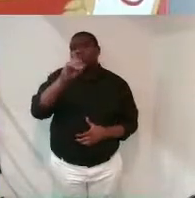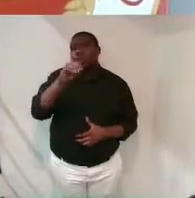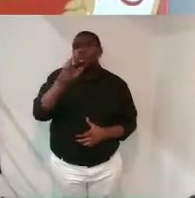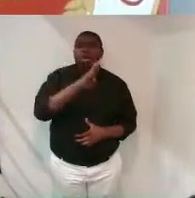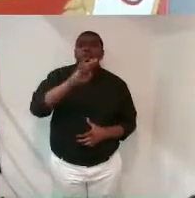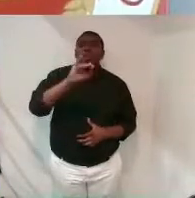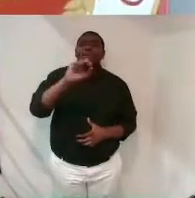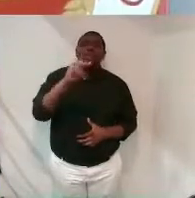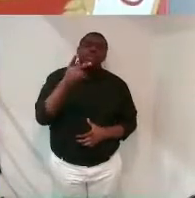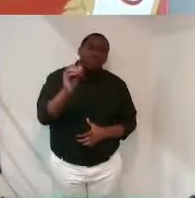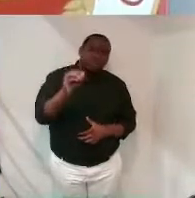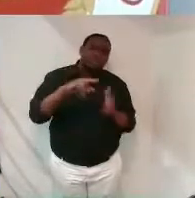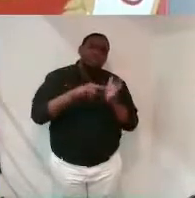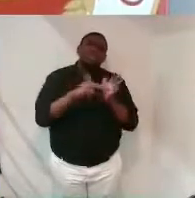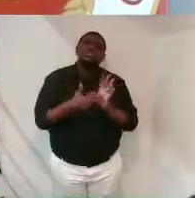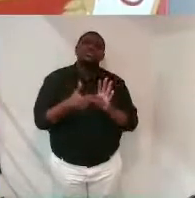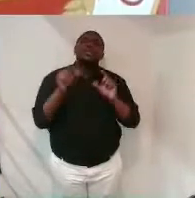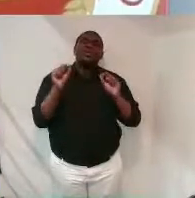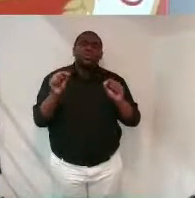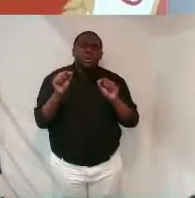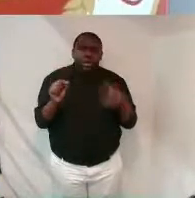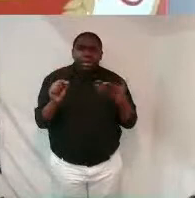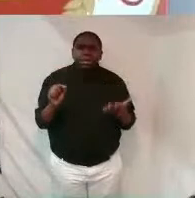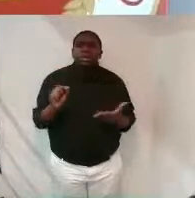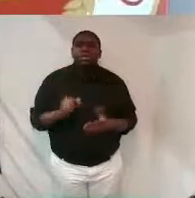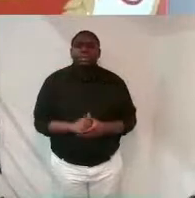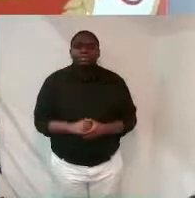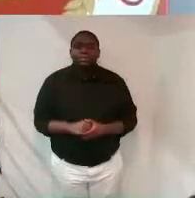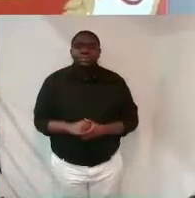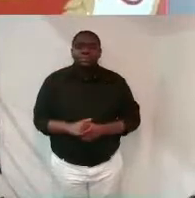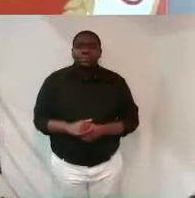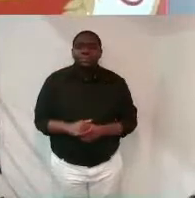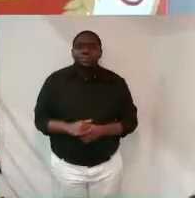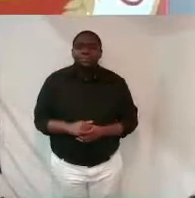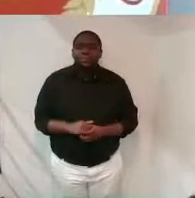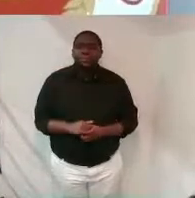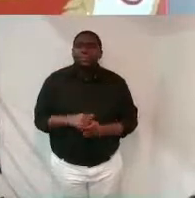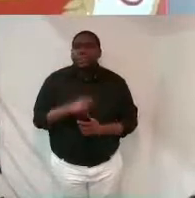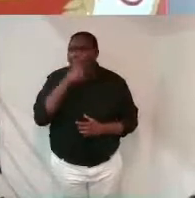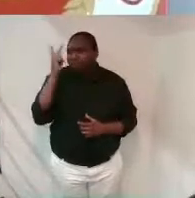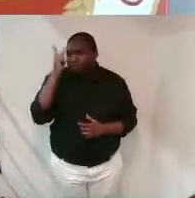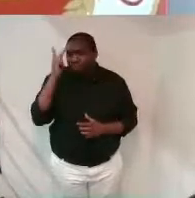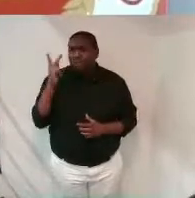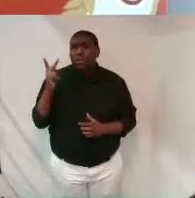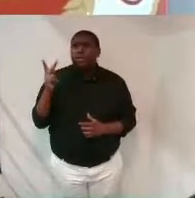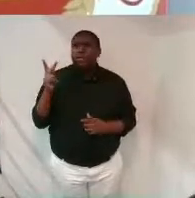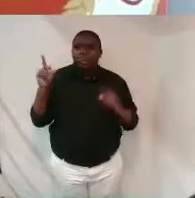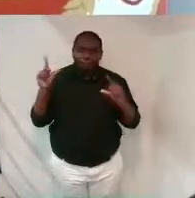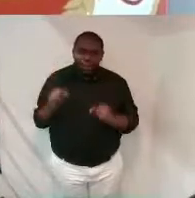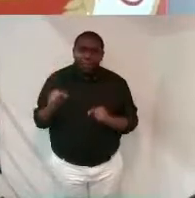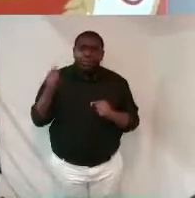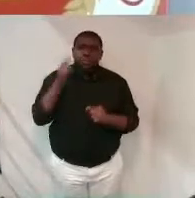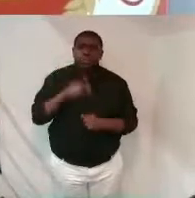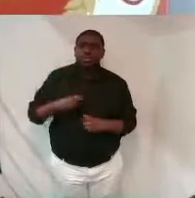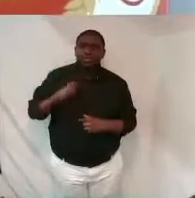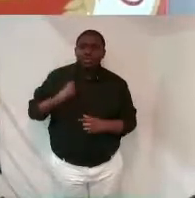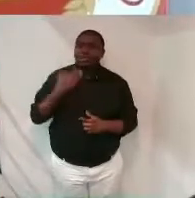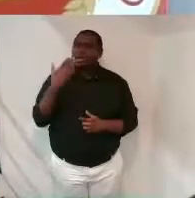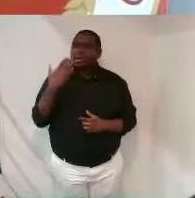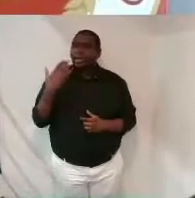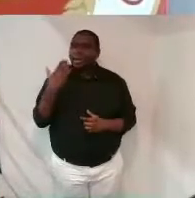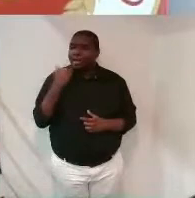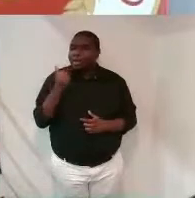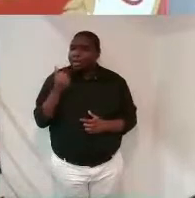que associa aquele que recupera o mínimo para sobreviver, alimento, em lata de